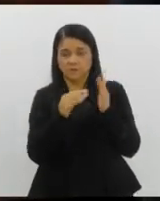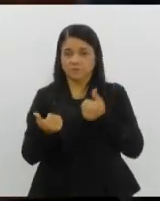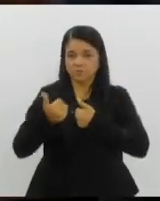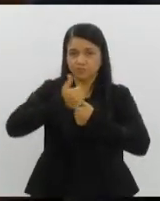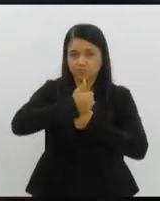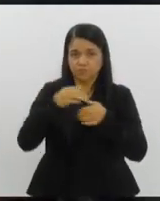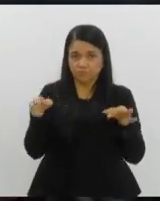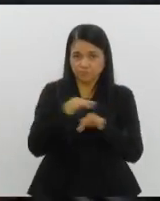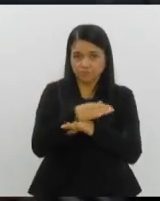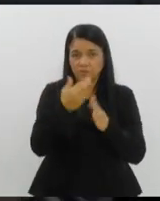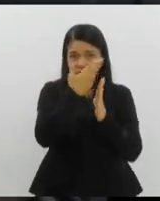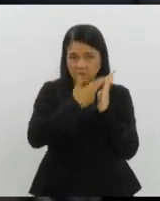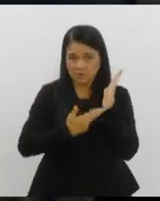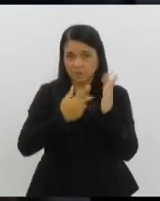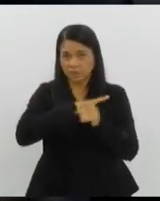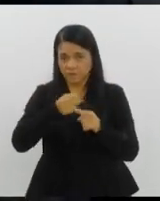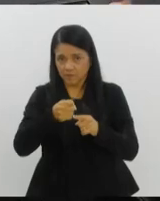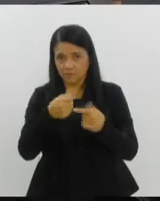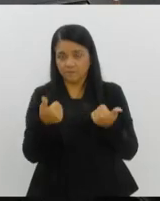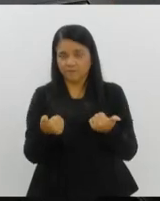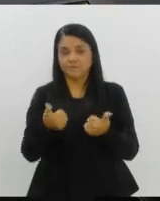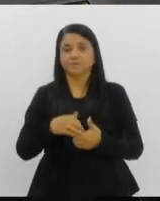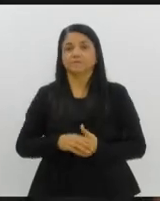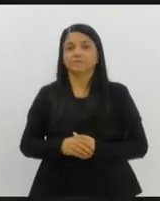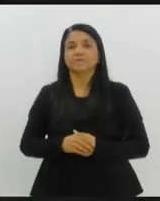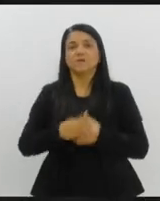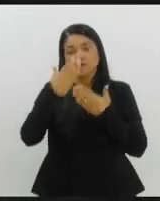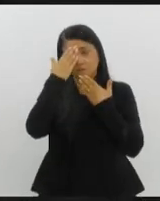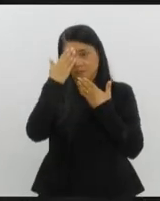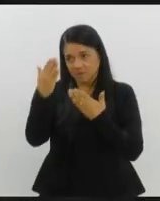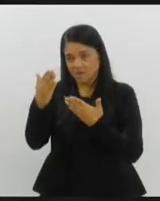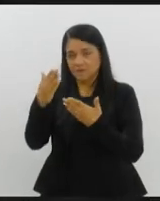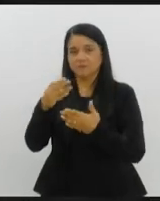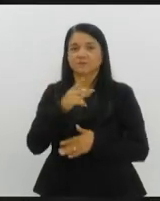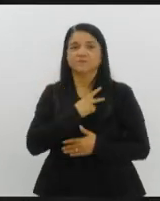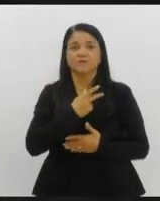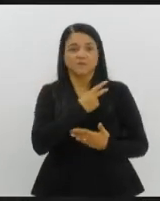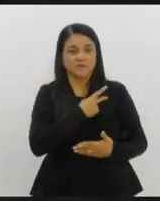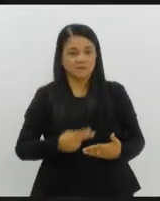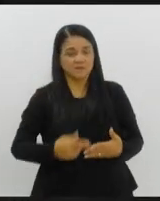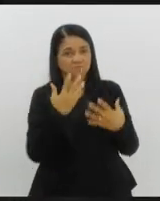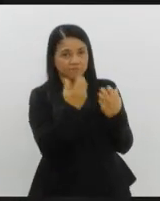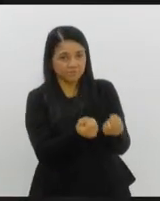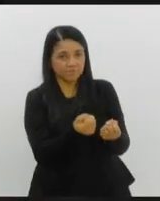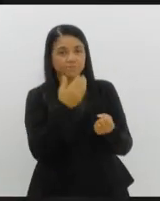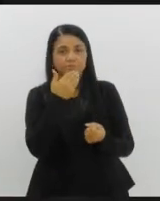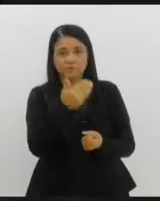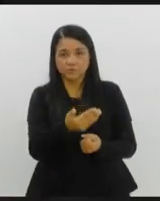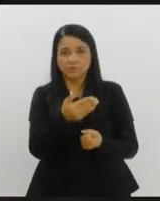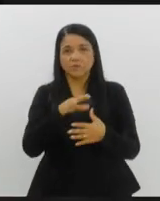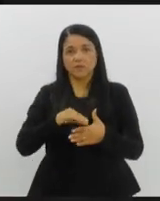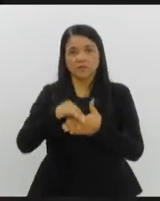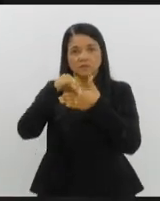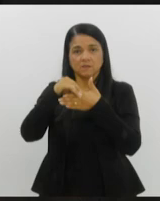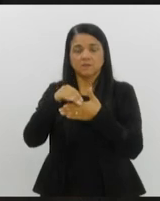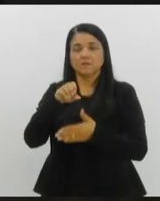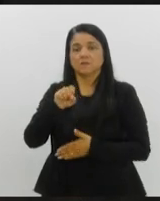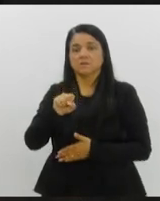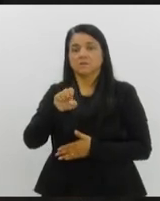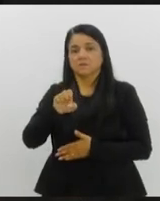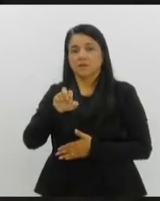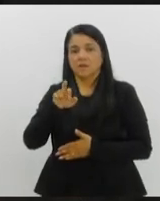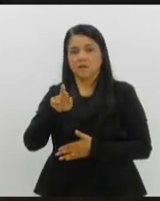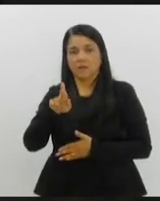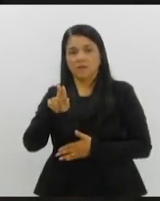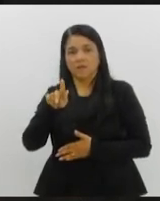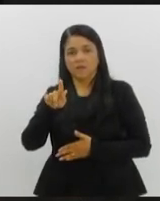substitutivo, pedindo redação, forma de redação final. Muito obrigado. A presidência defere o pedido de Vossa Excelência, nosso líder, doutor Serginho. Muito obrigado.